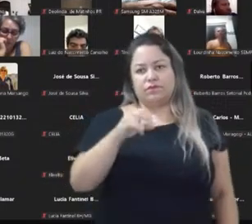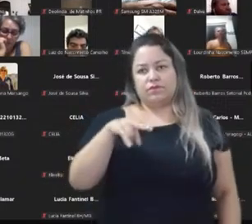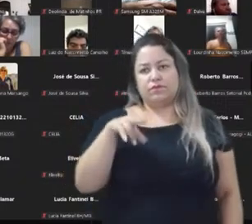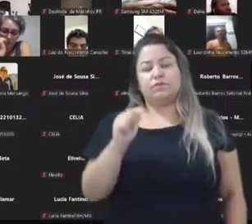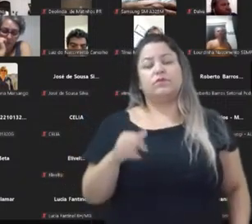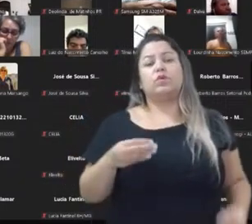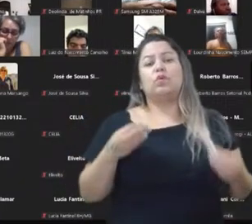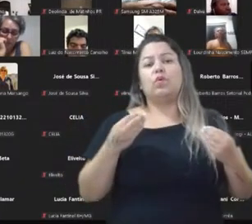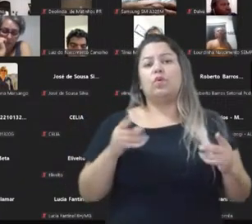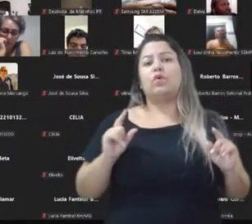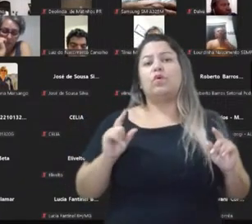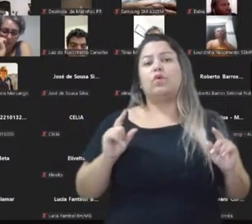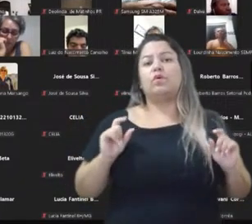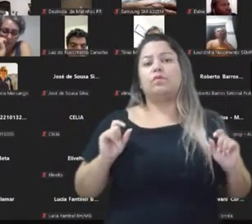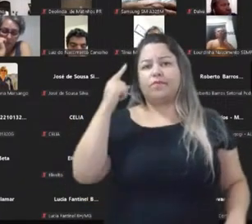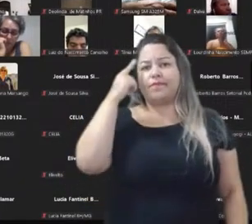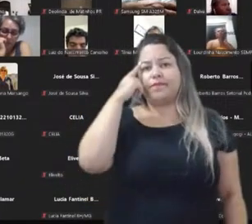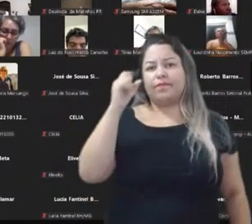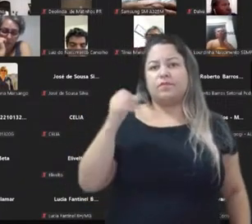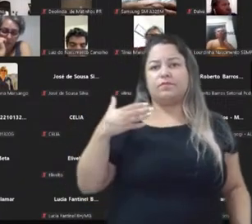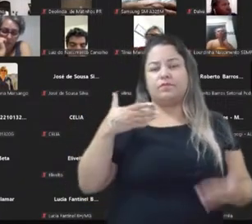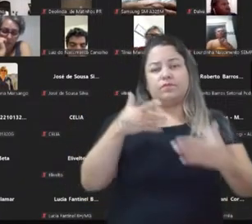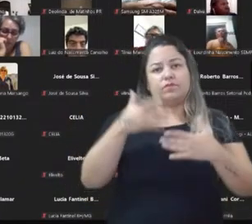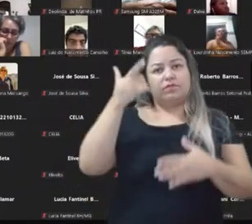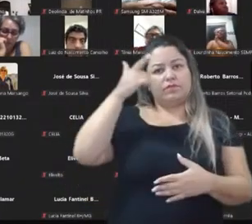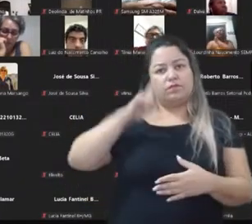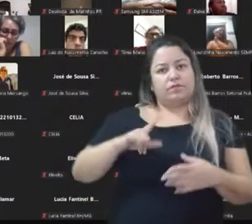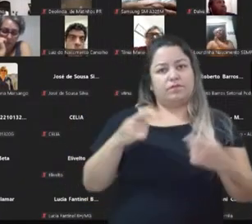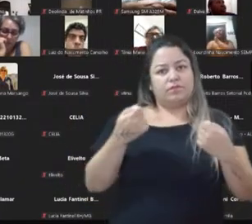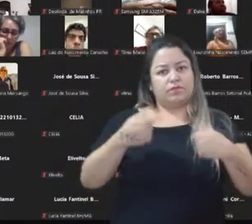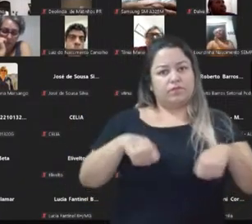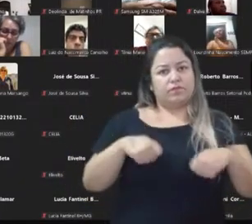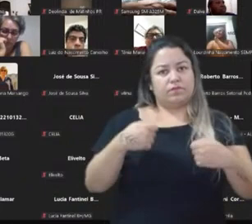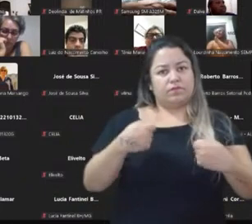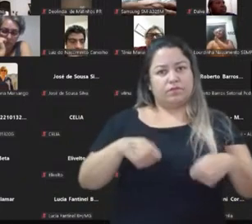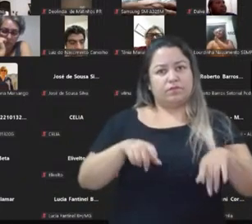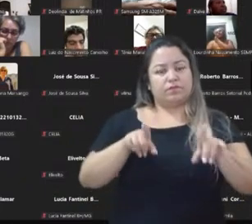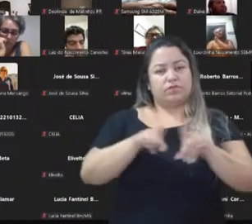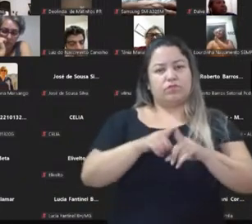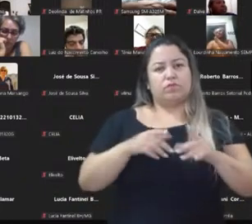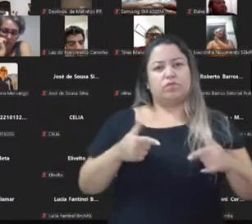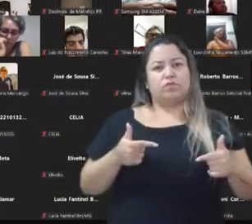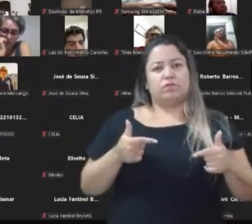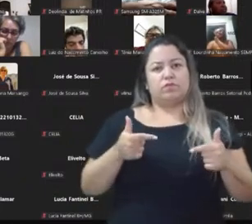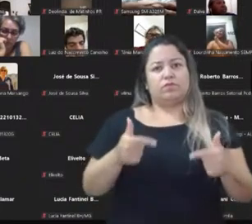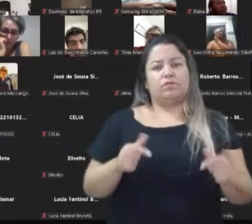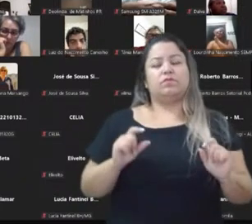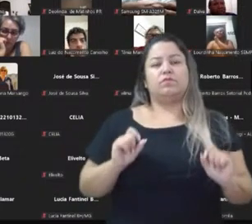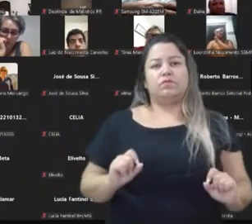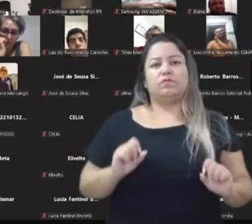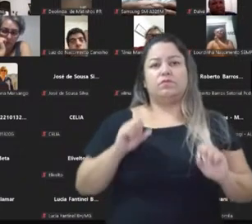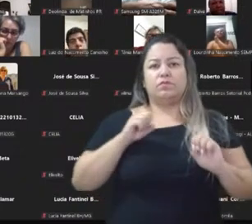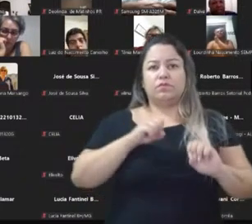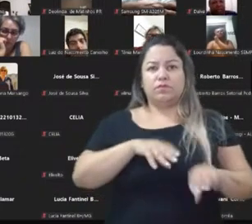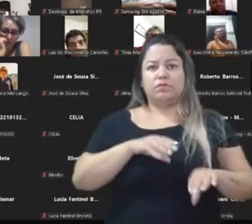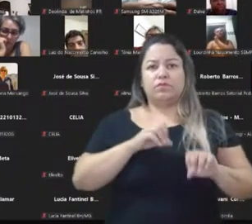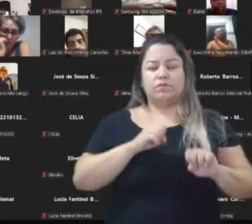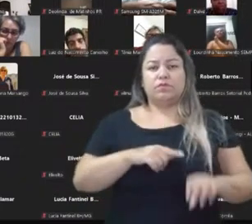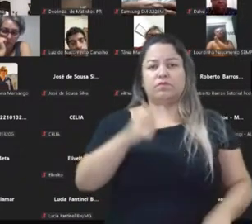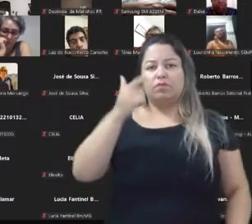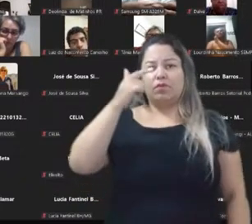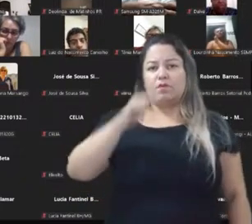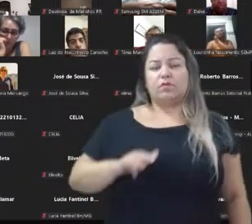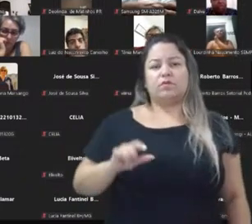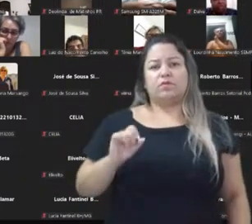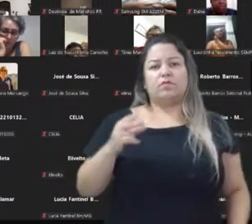eh imaginaria atingir essa necessidade dessa dessa militância ou numa formação ou de alguma outra forma que